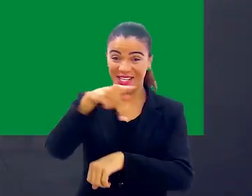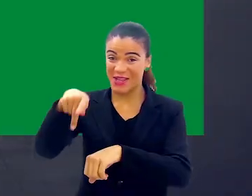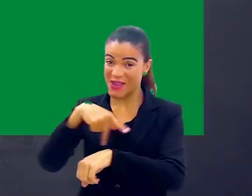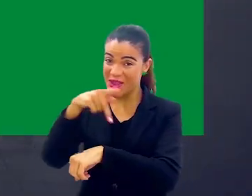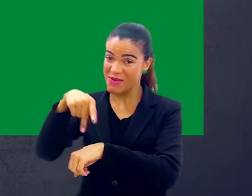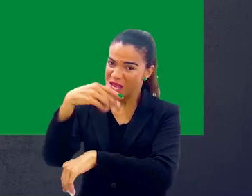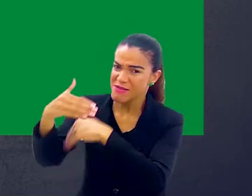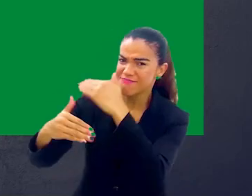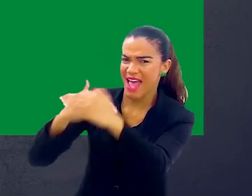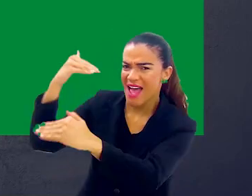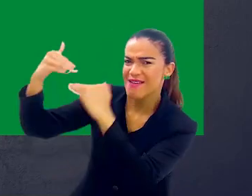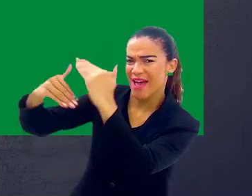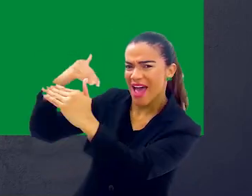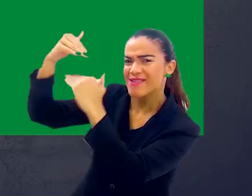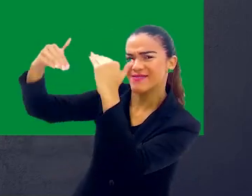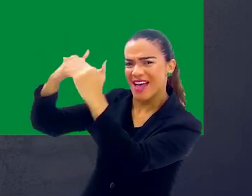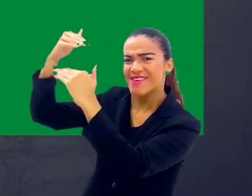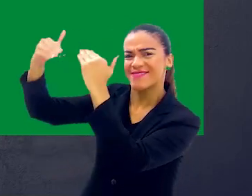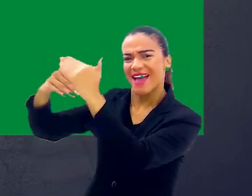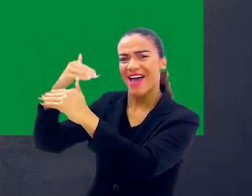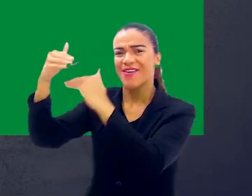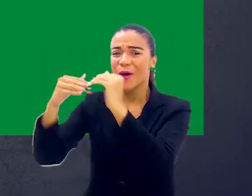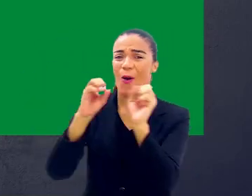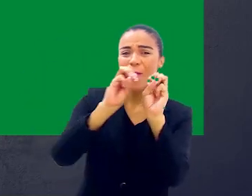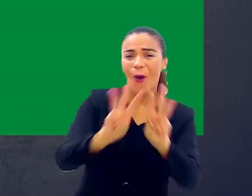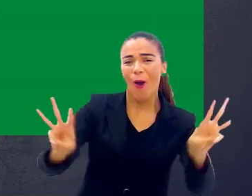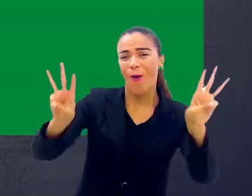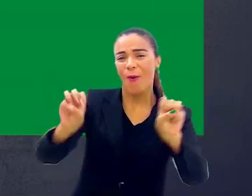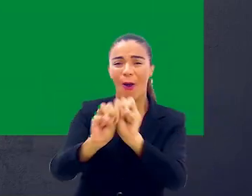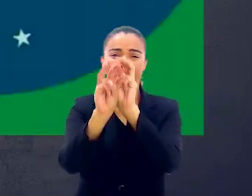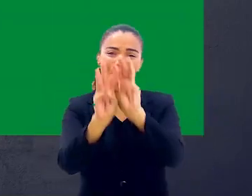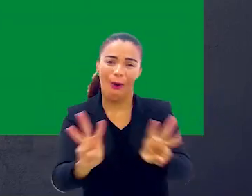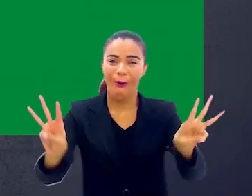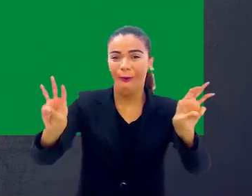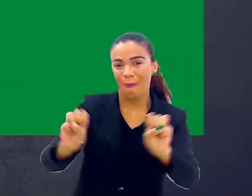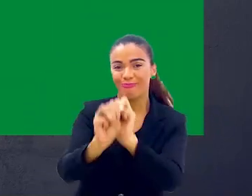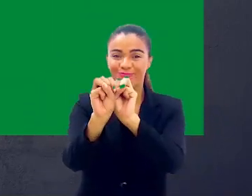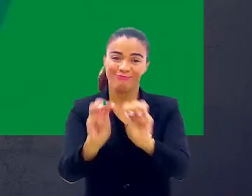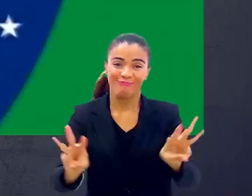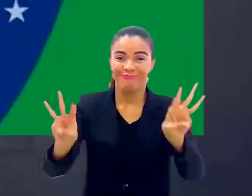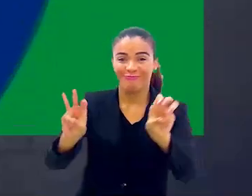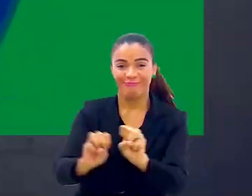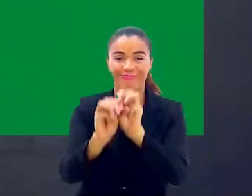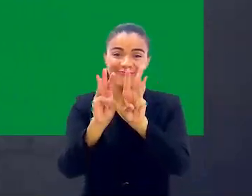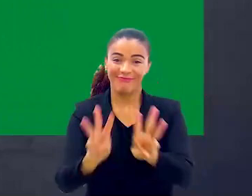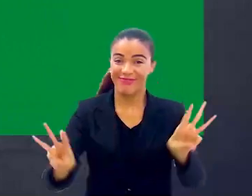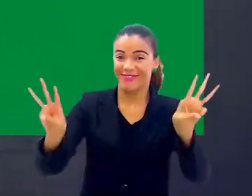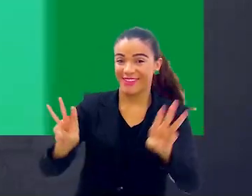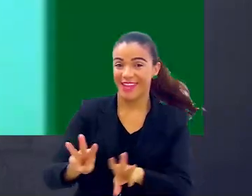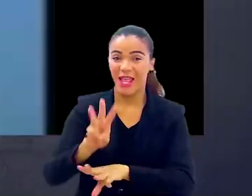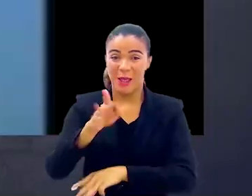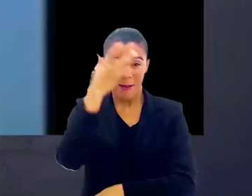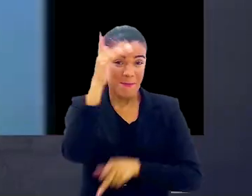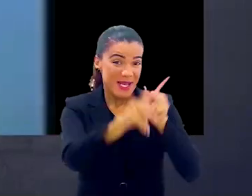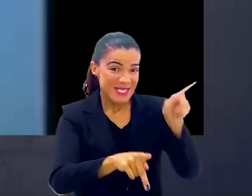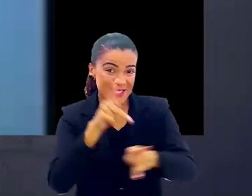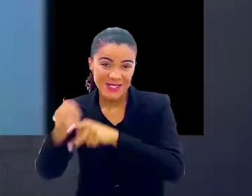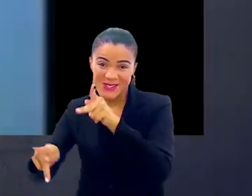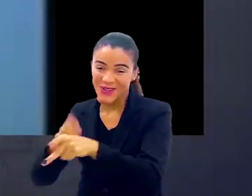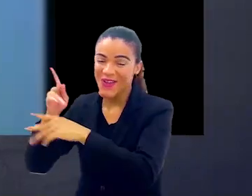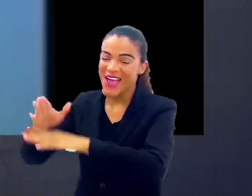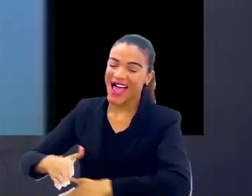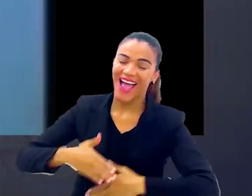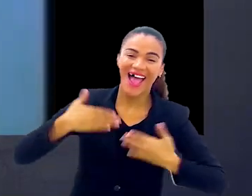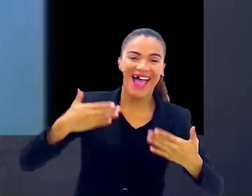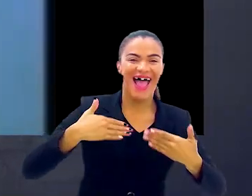Este é um país que vai pra frente, oh, oh, oh, oh, oh. De uma gente